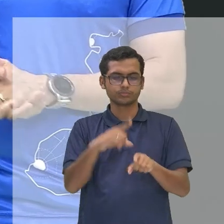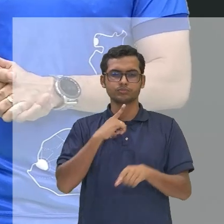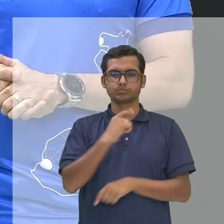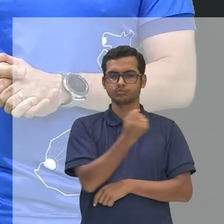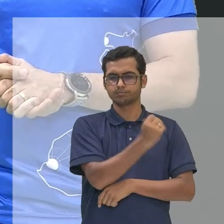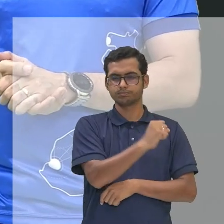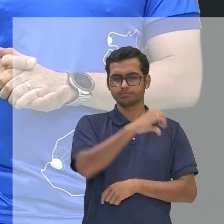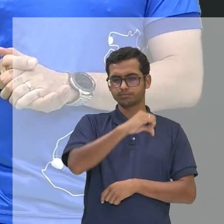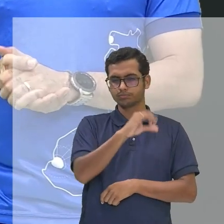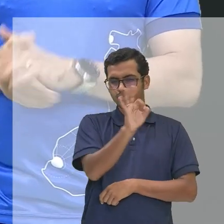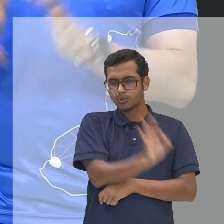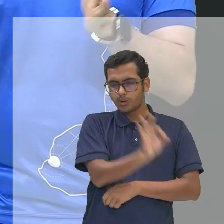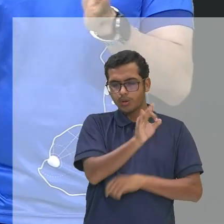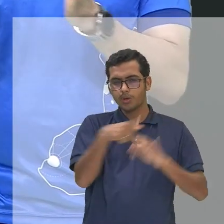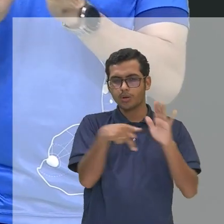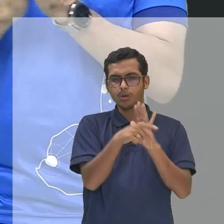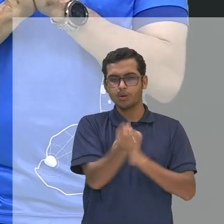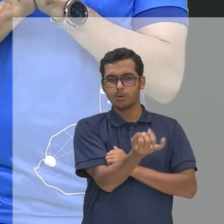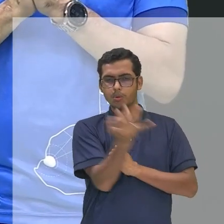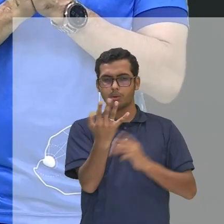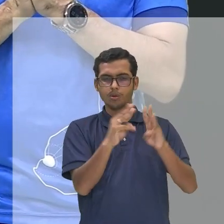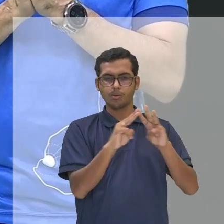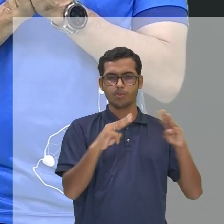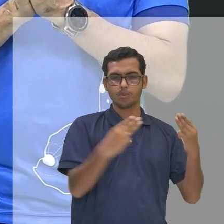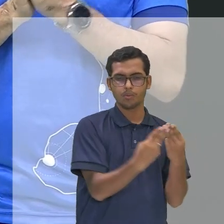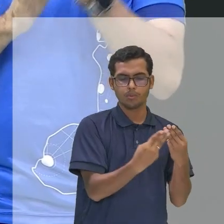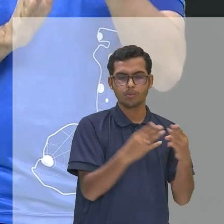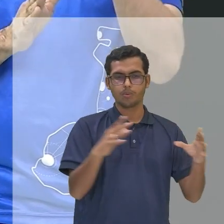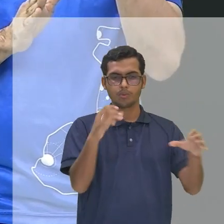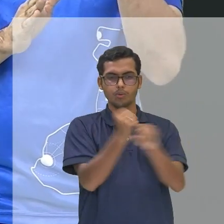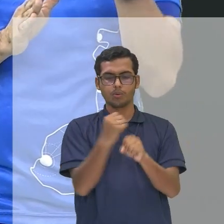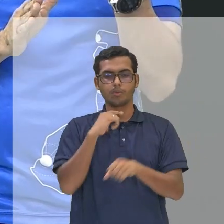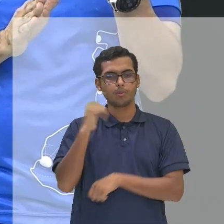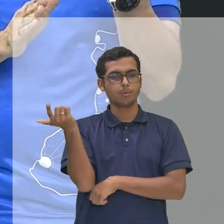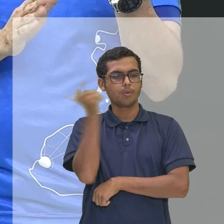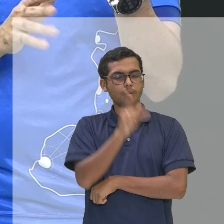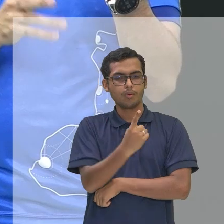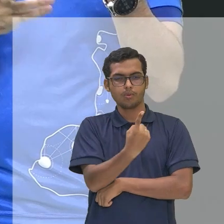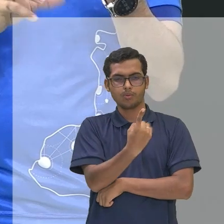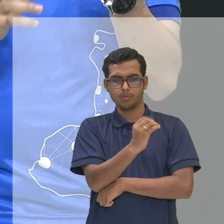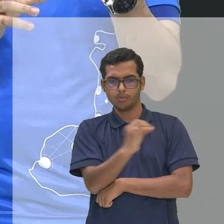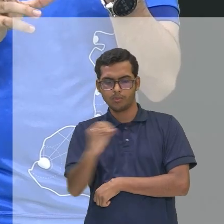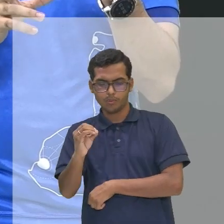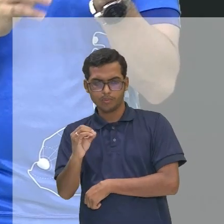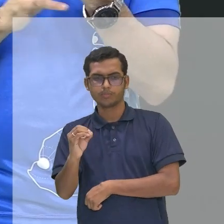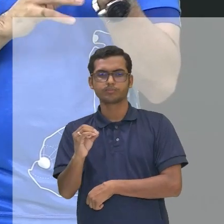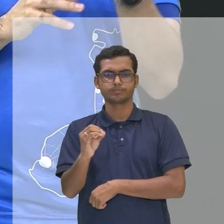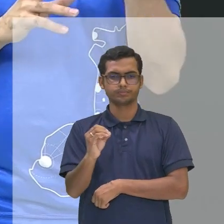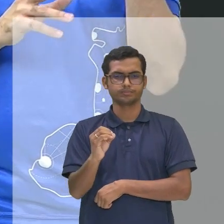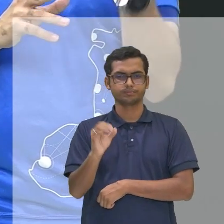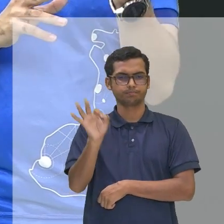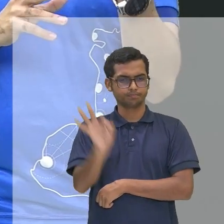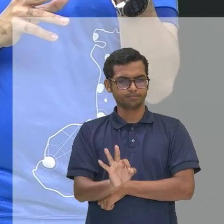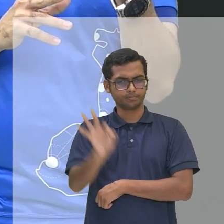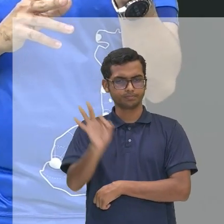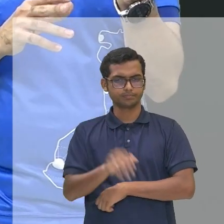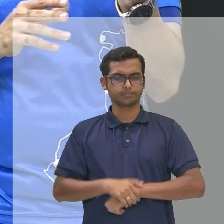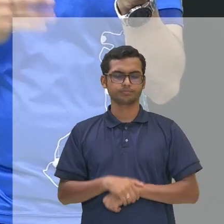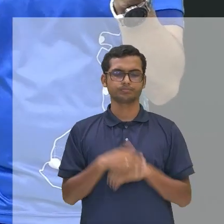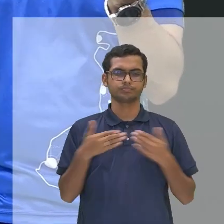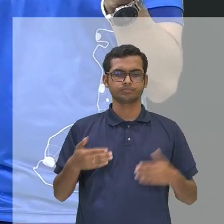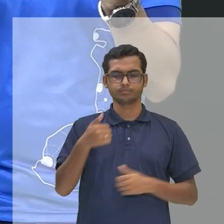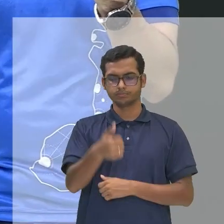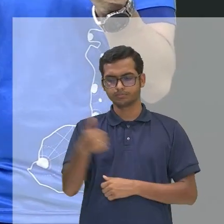89% de massa. Se você somar, vai dar 100%. Então, 11,11, né, ali